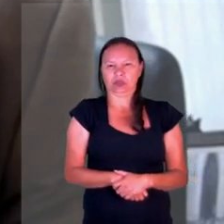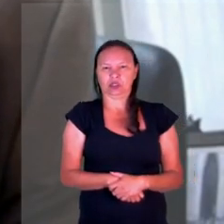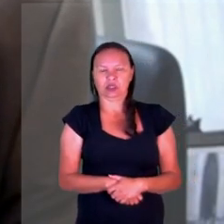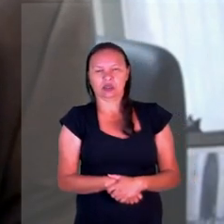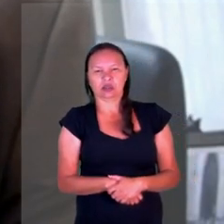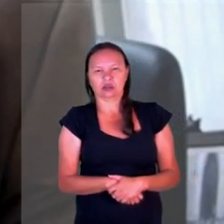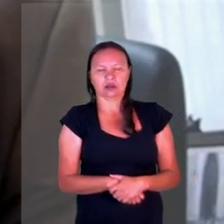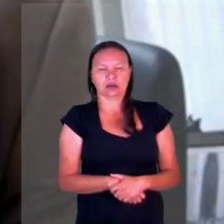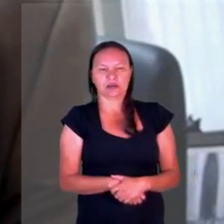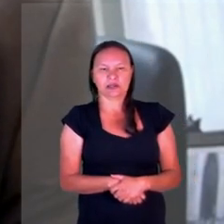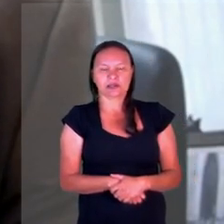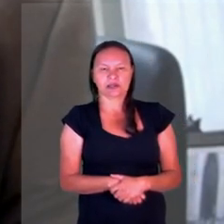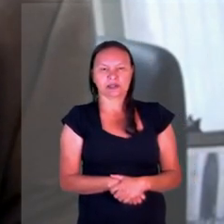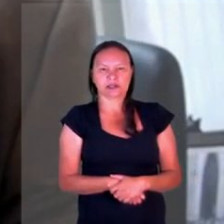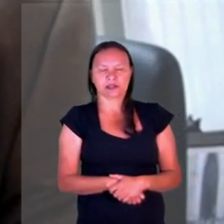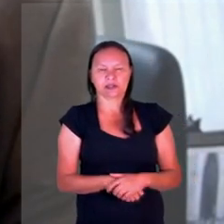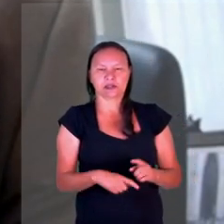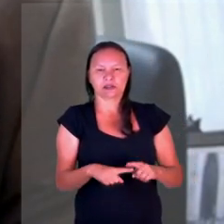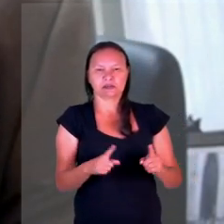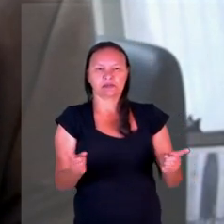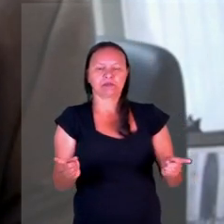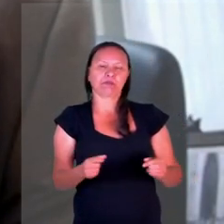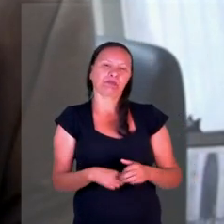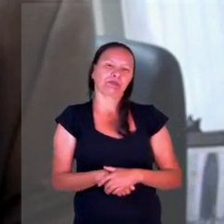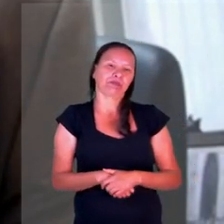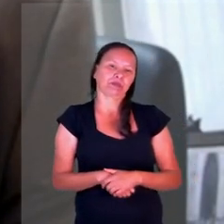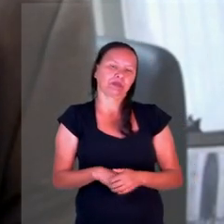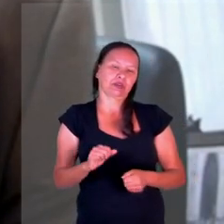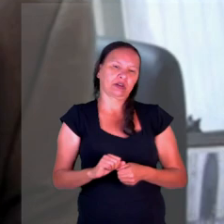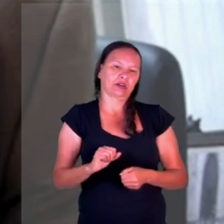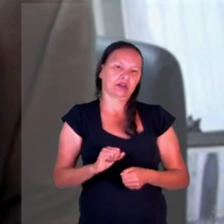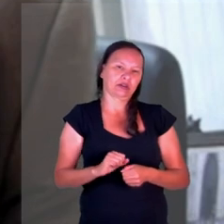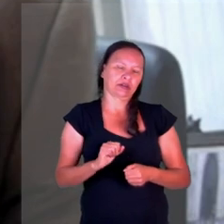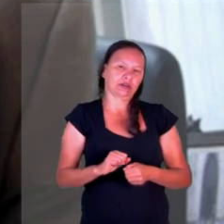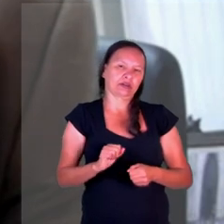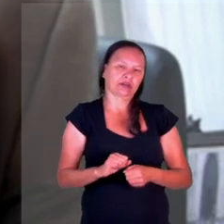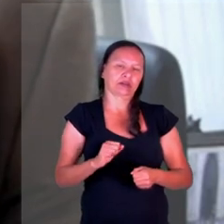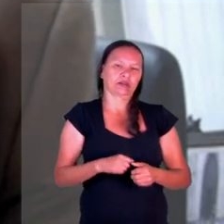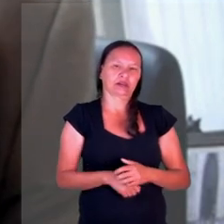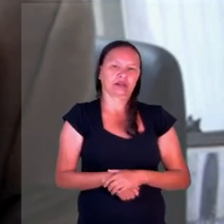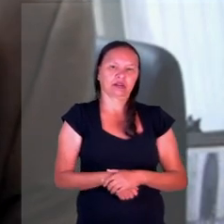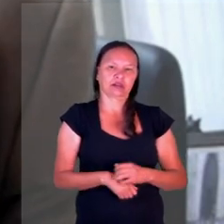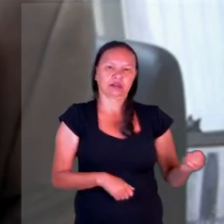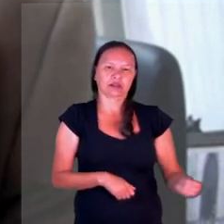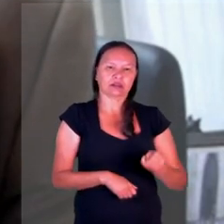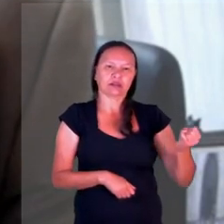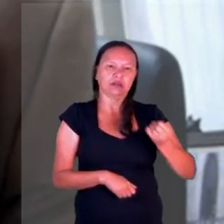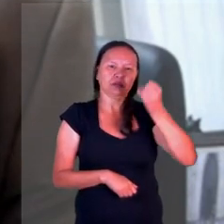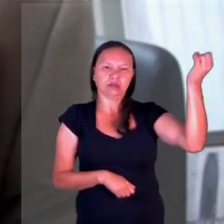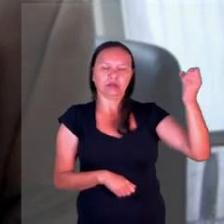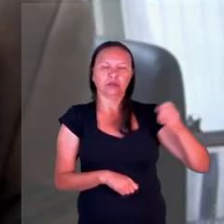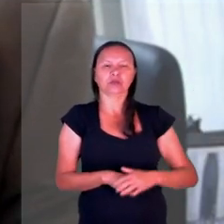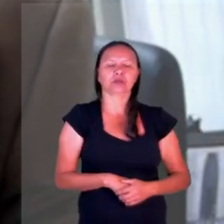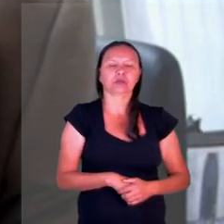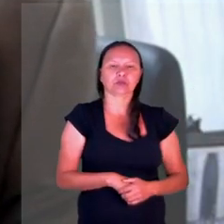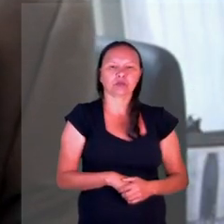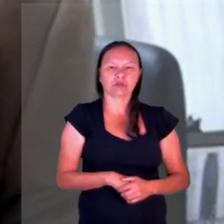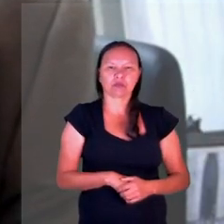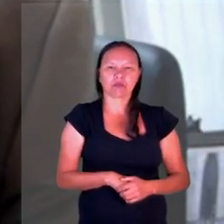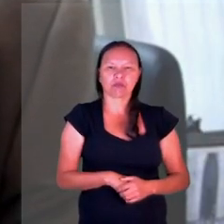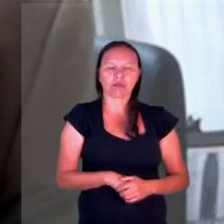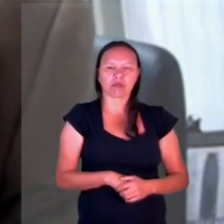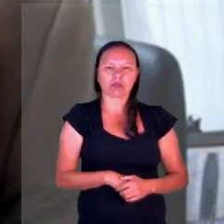eh tratamos de algo que significa uma uma responsabilidade não só